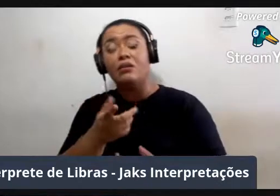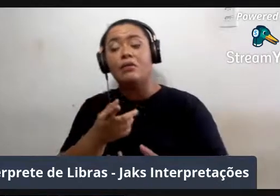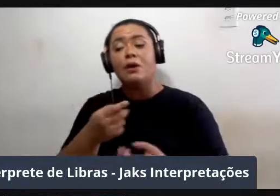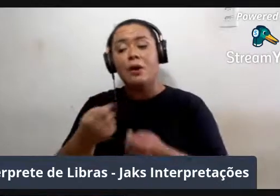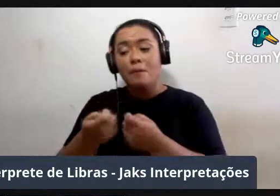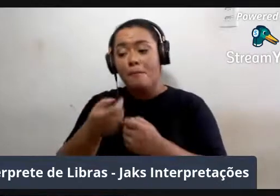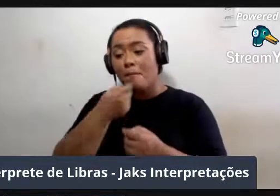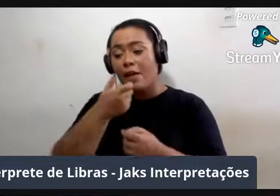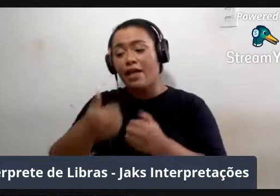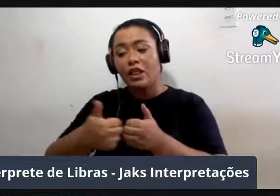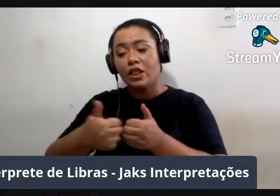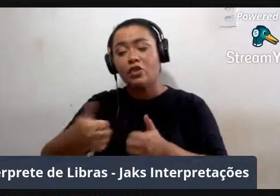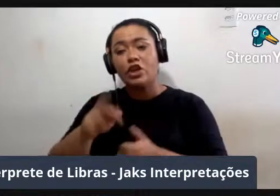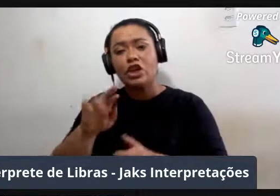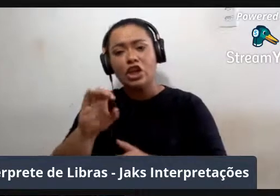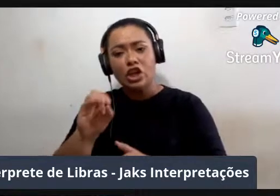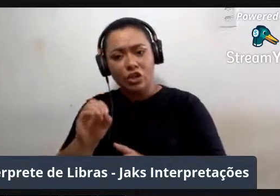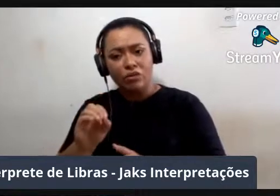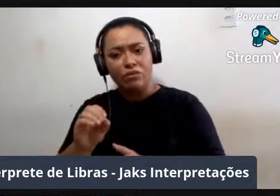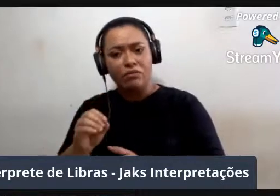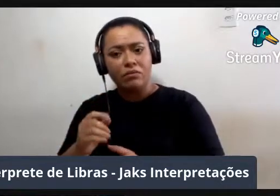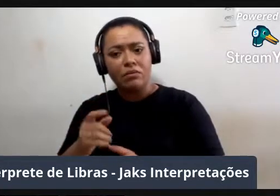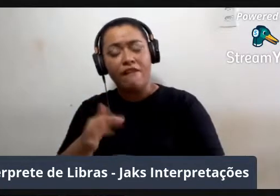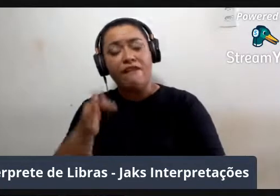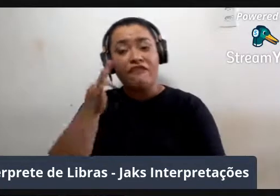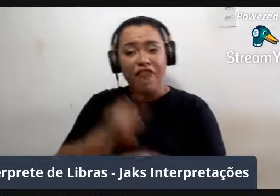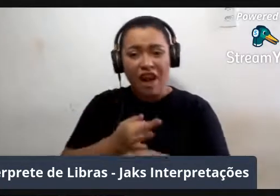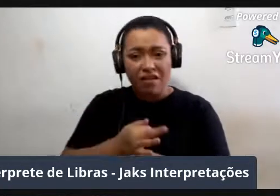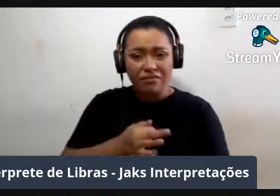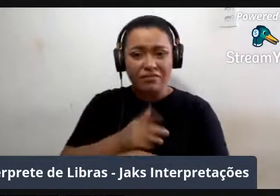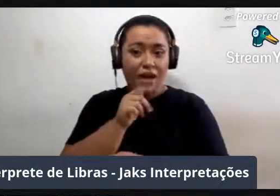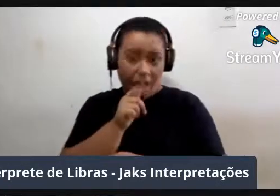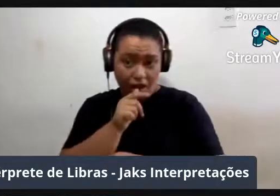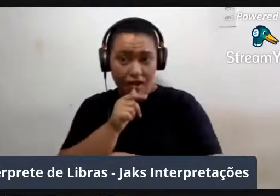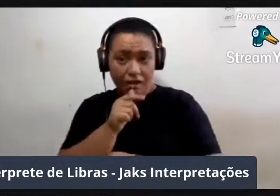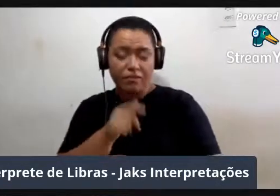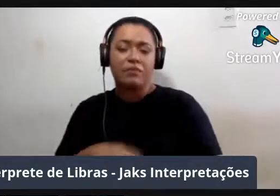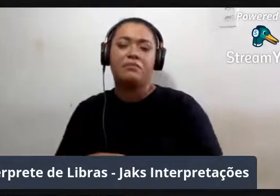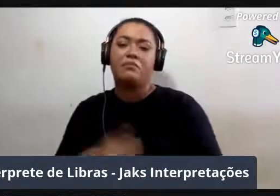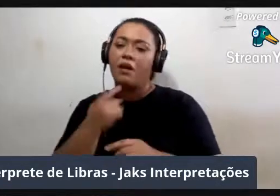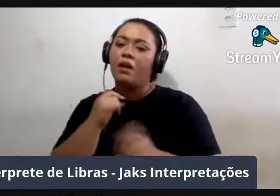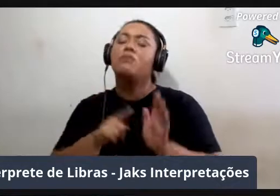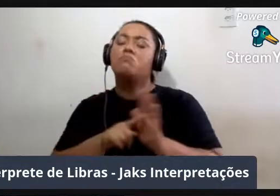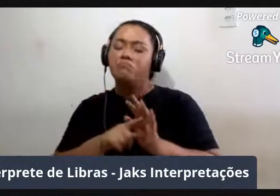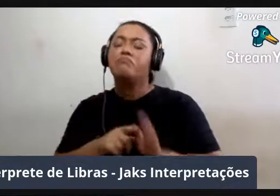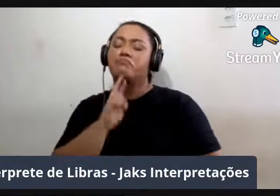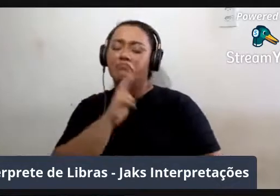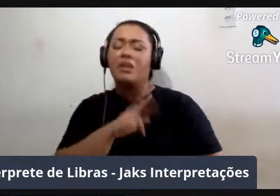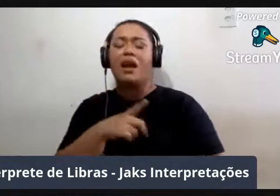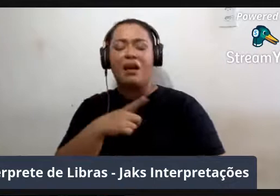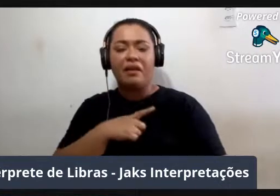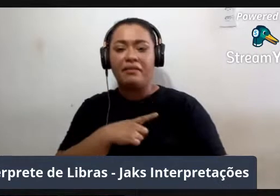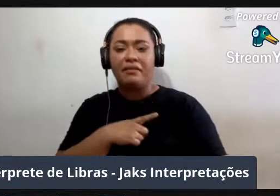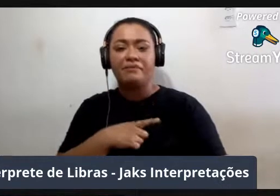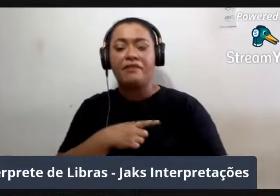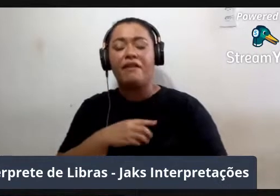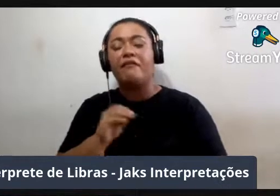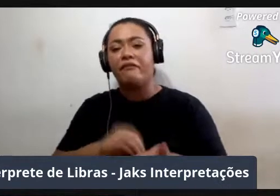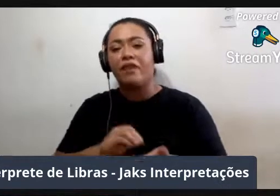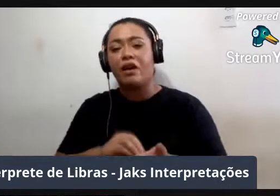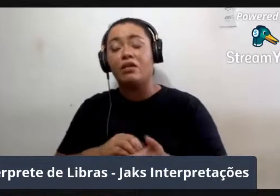tem gente que fica sem água em Pancararu? Tem. Porque no brejo tem as nascentes, né,